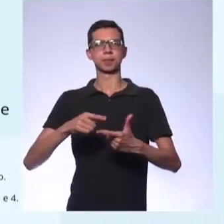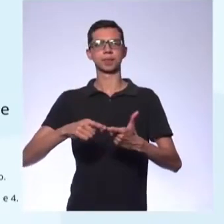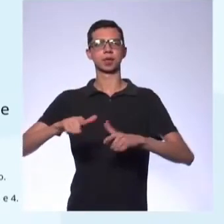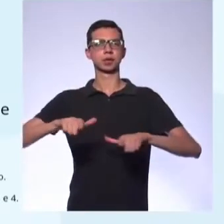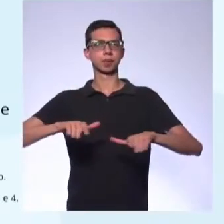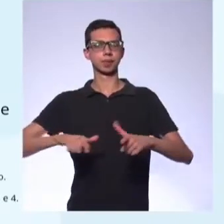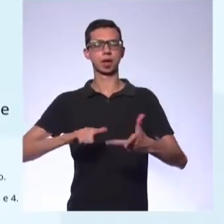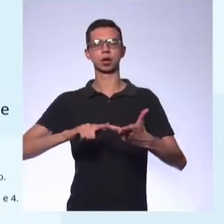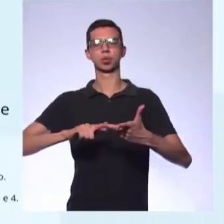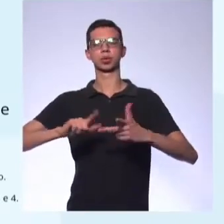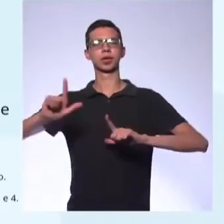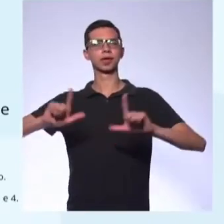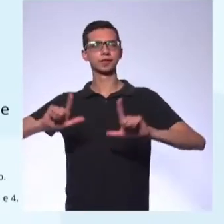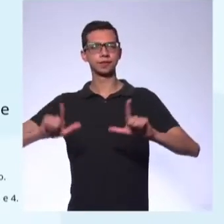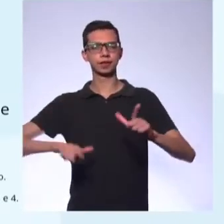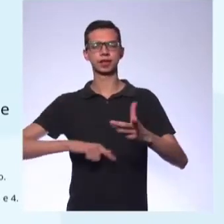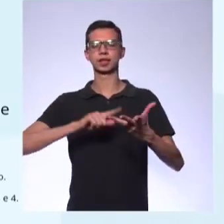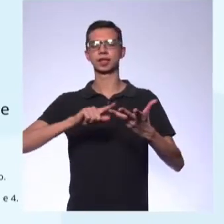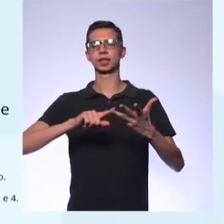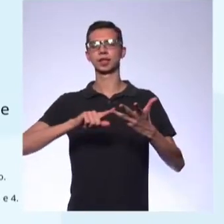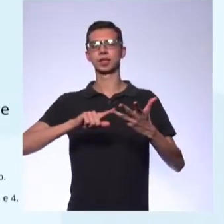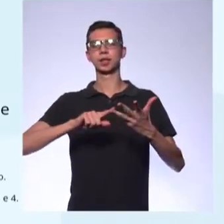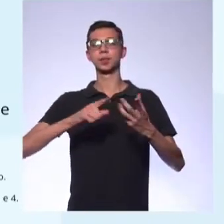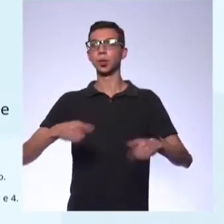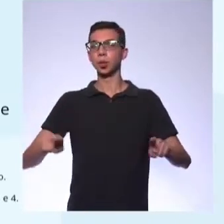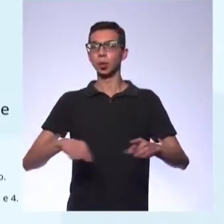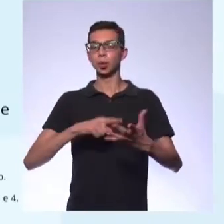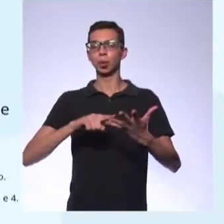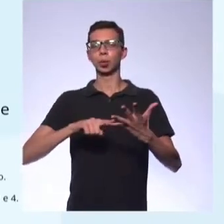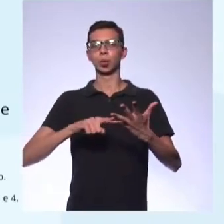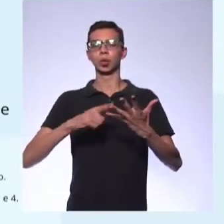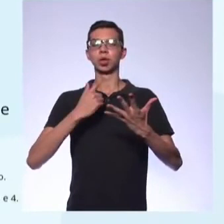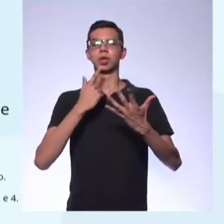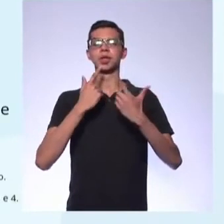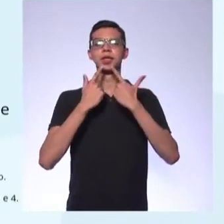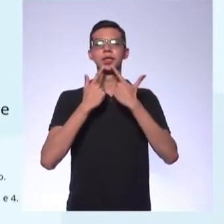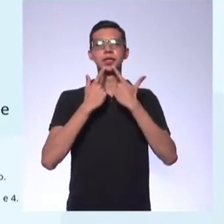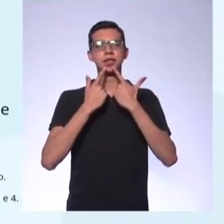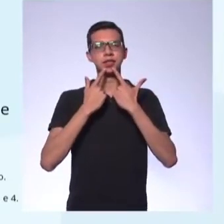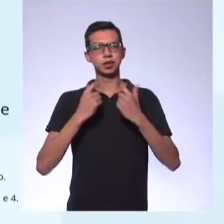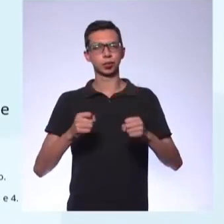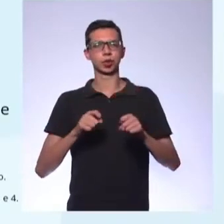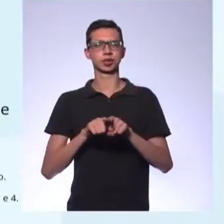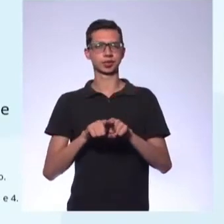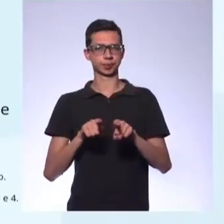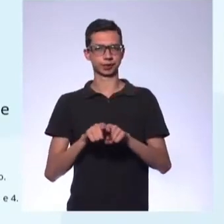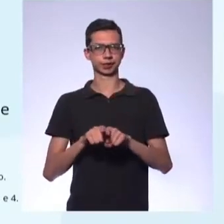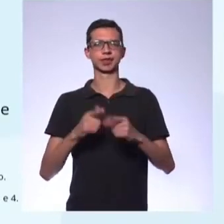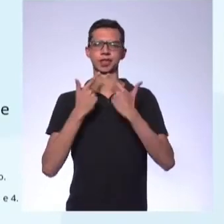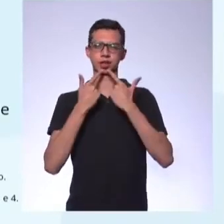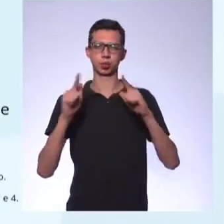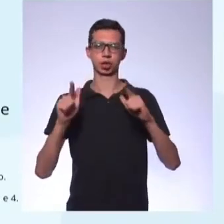a música, a linguagem e toda a sua variedade. E para ficar mais bacana, a